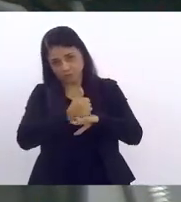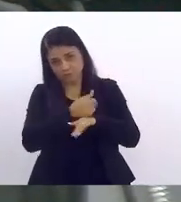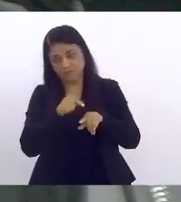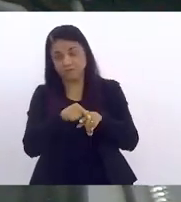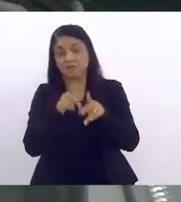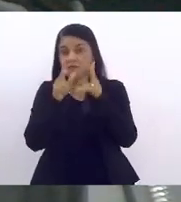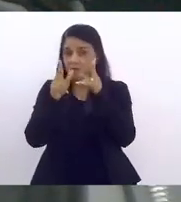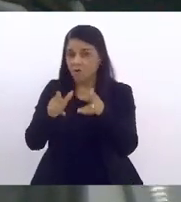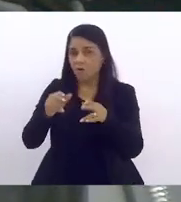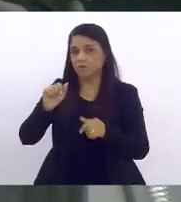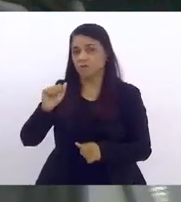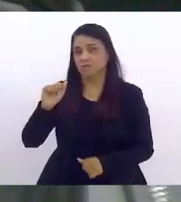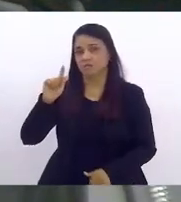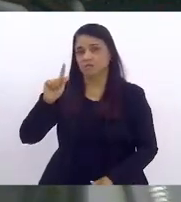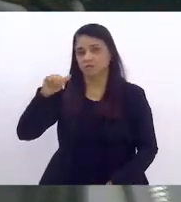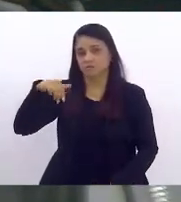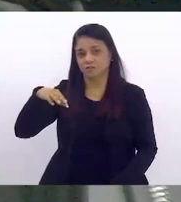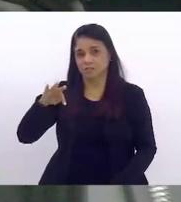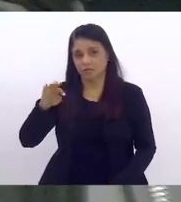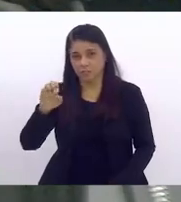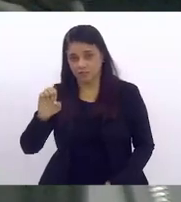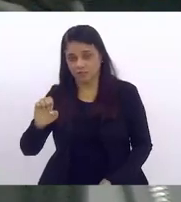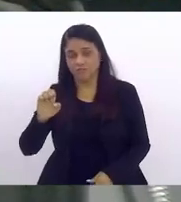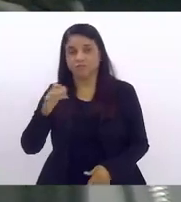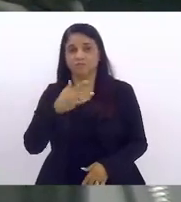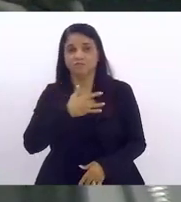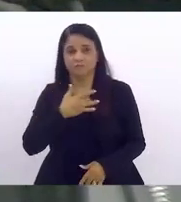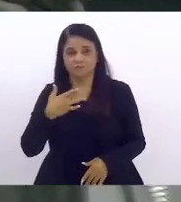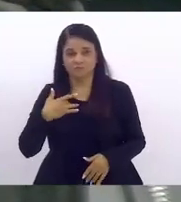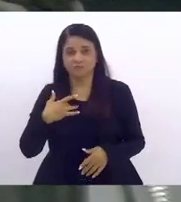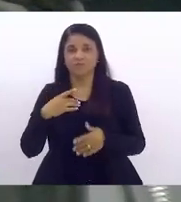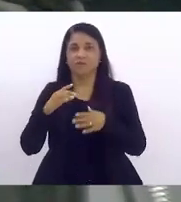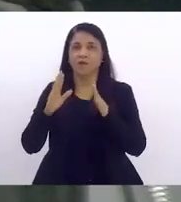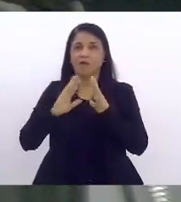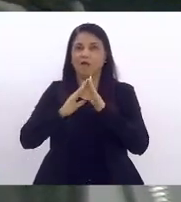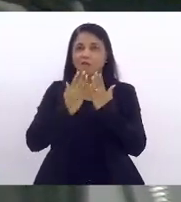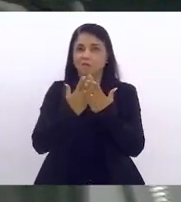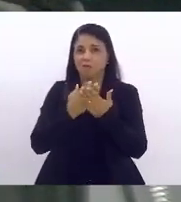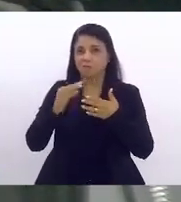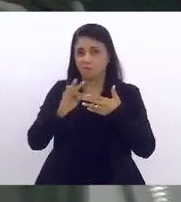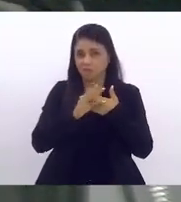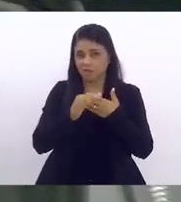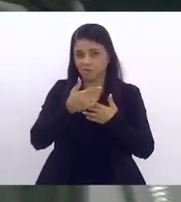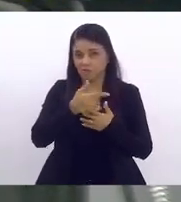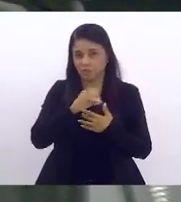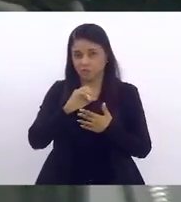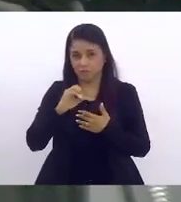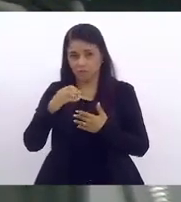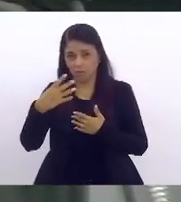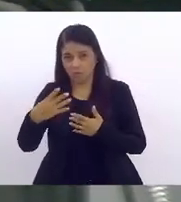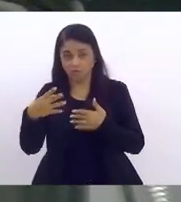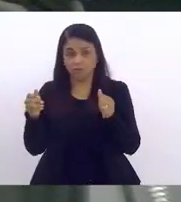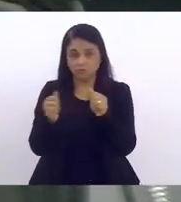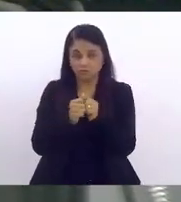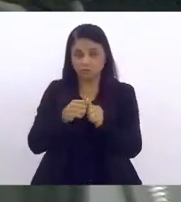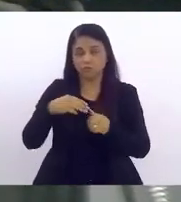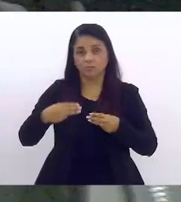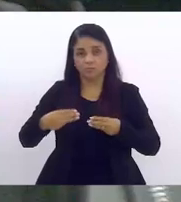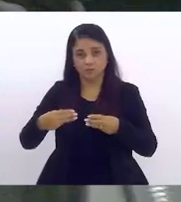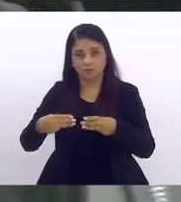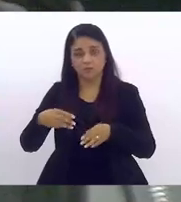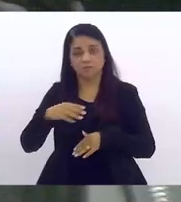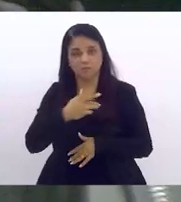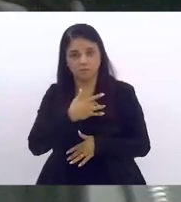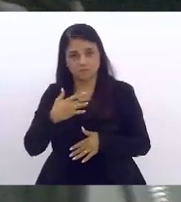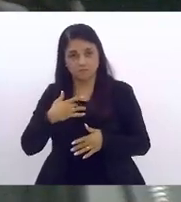agentes comunitários de saúde. A Escola Politécnica, em 2004, estava junto com o Ministério da Saúde discutindo as